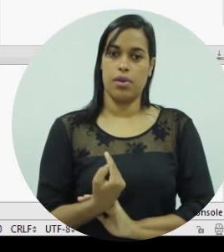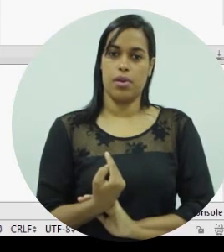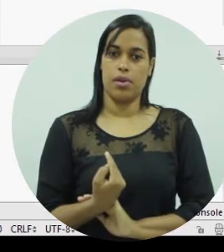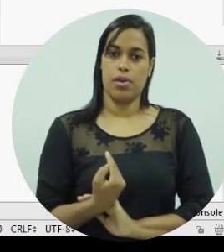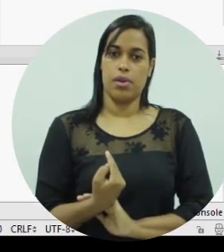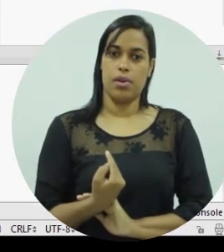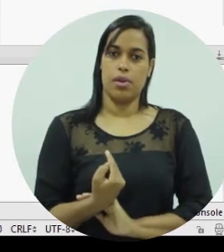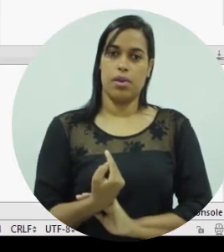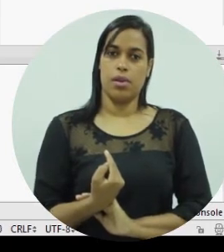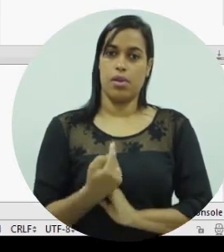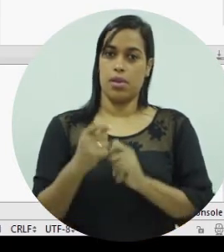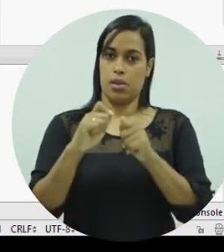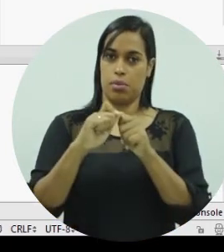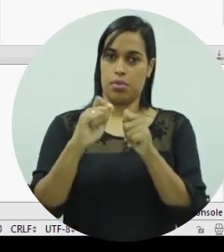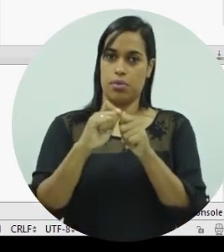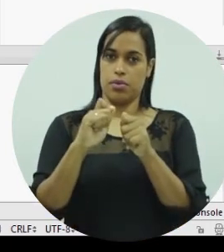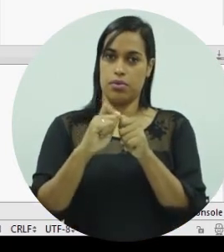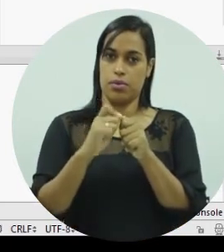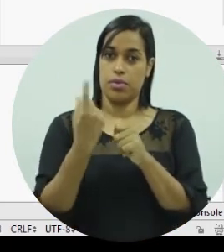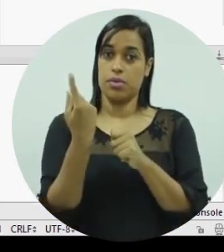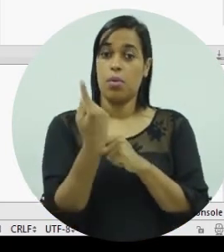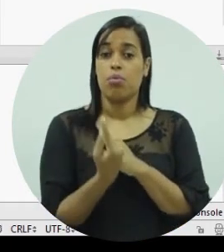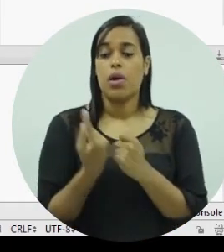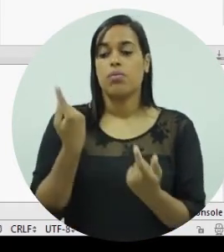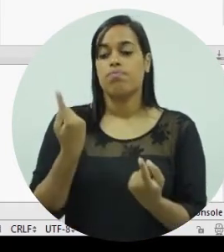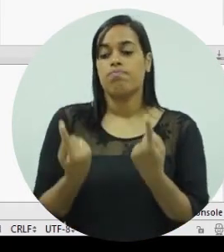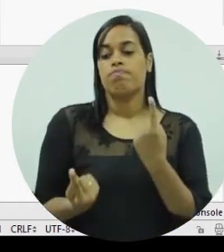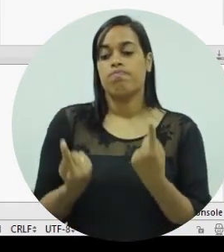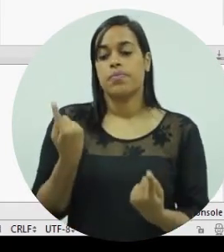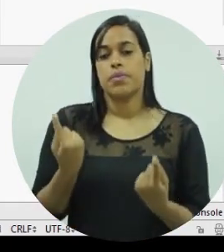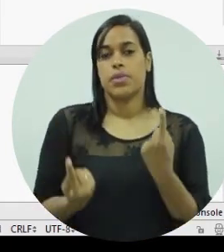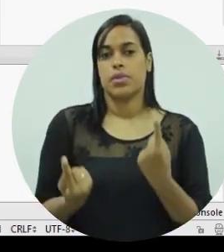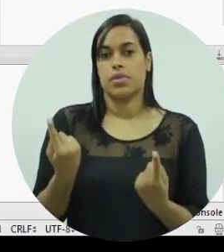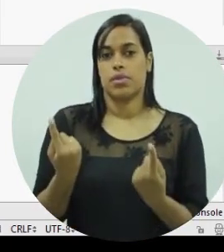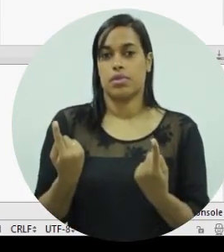Vamos fazer uma comparação.